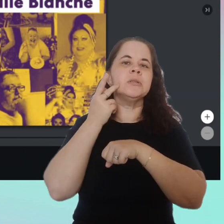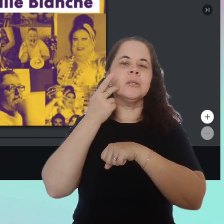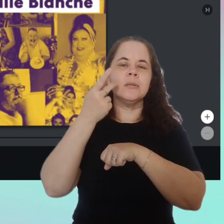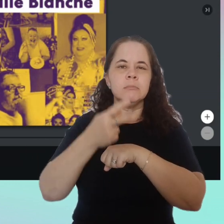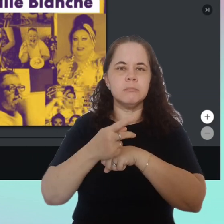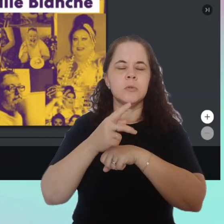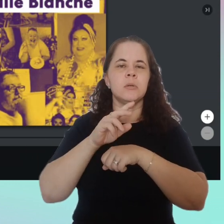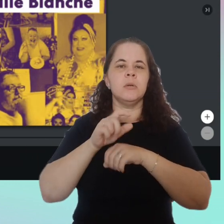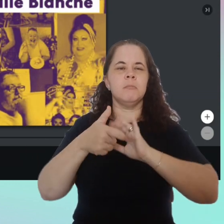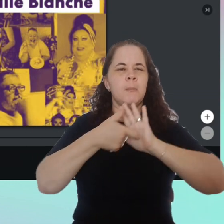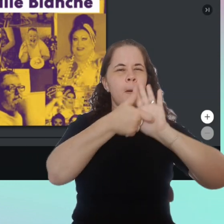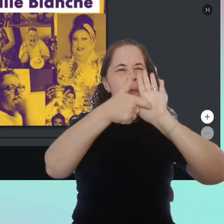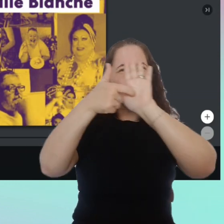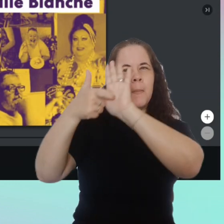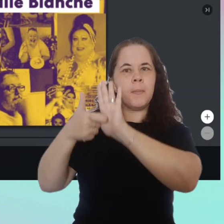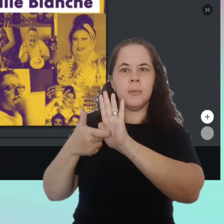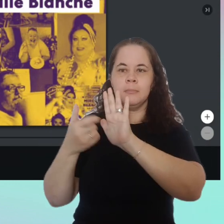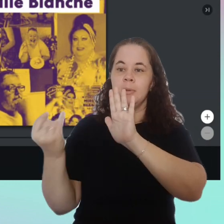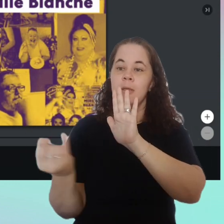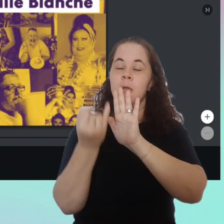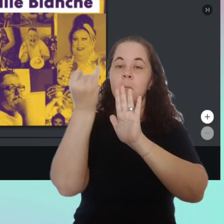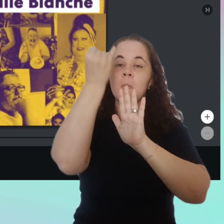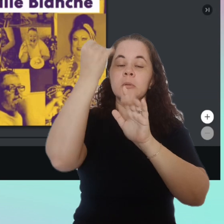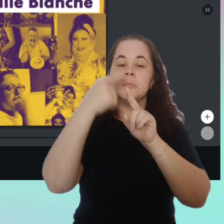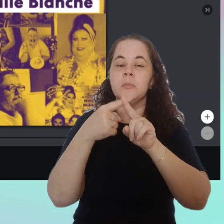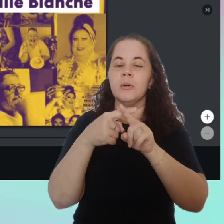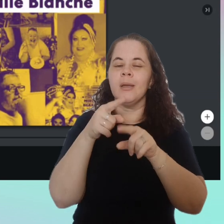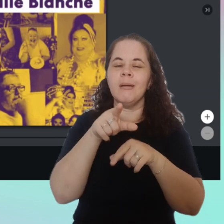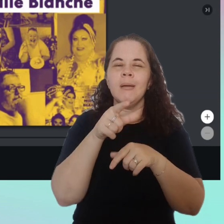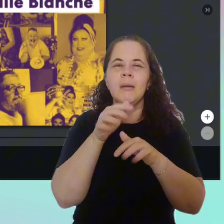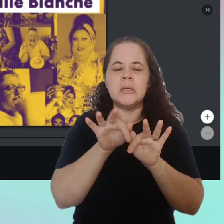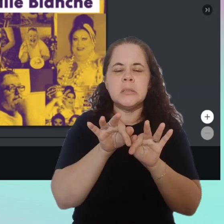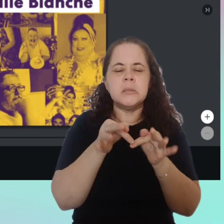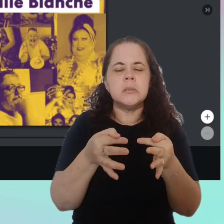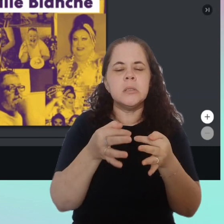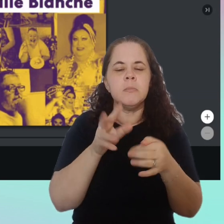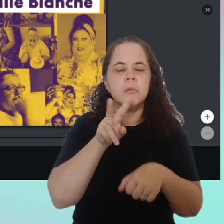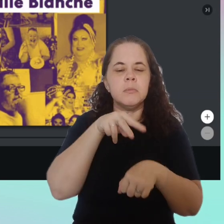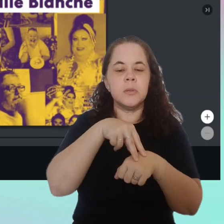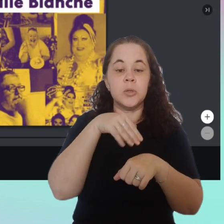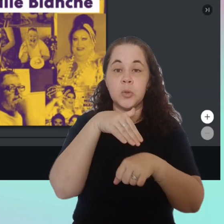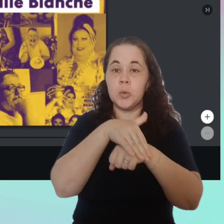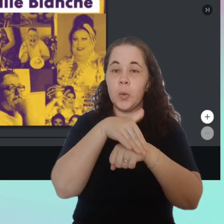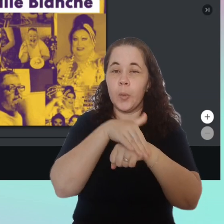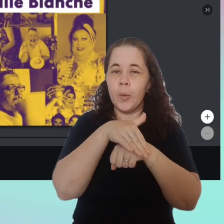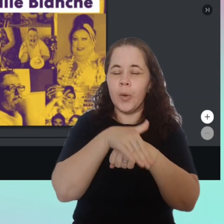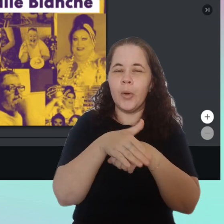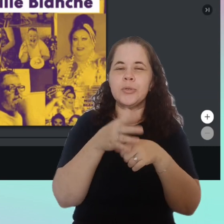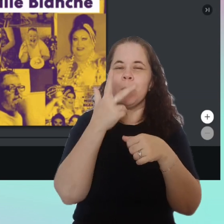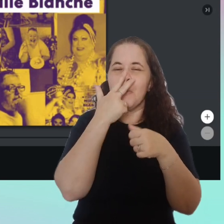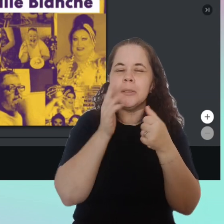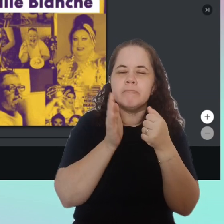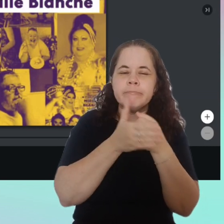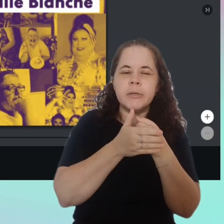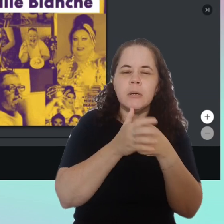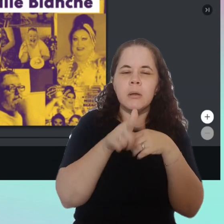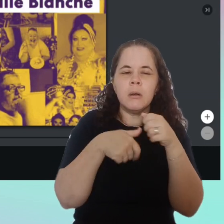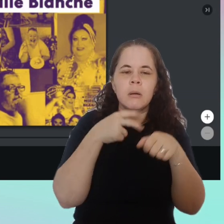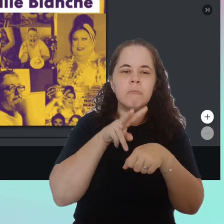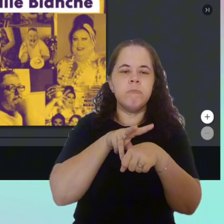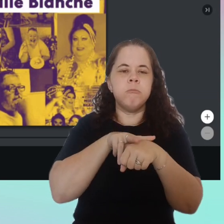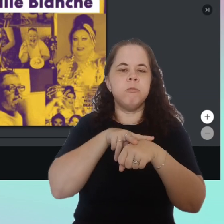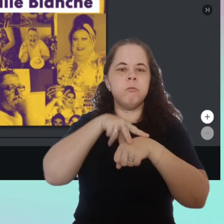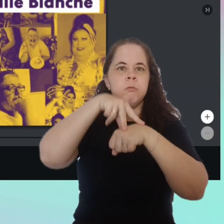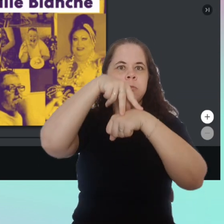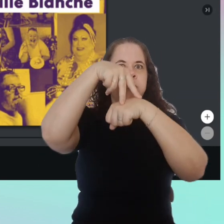e isso é muito importante porque é um artista que cresceu e surgiu na noite, nos guetos, ter conquistado Sim,